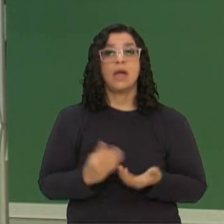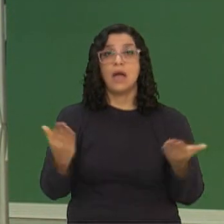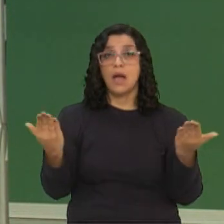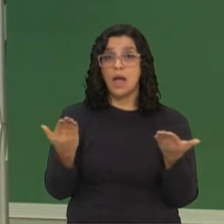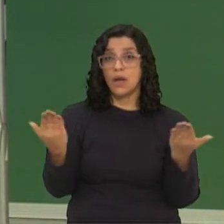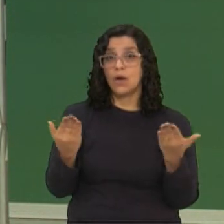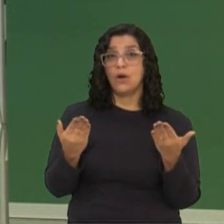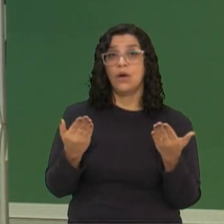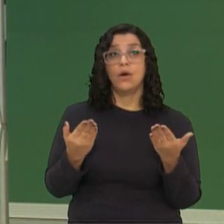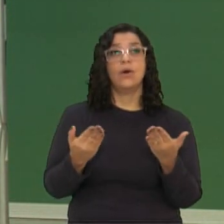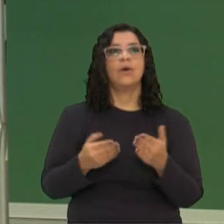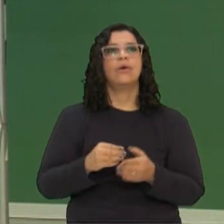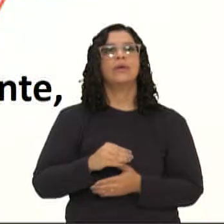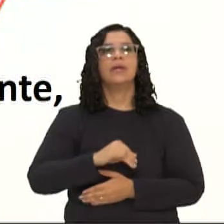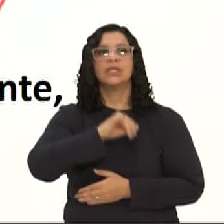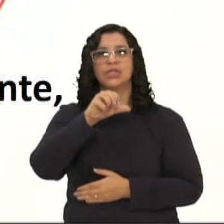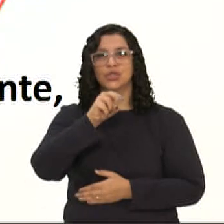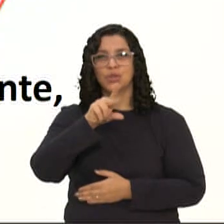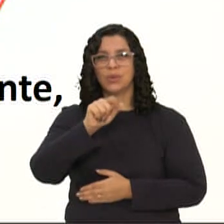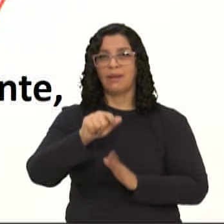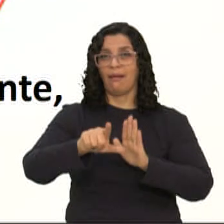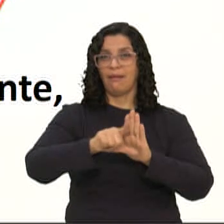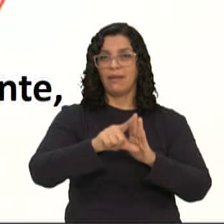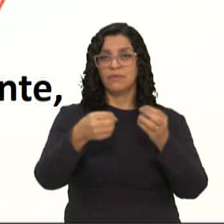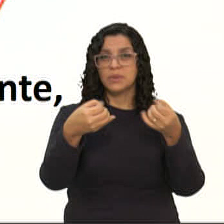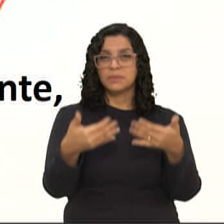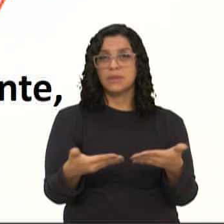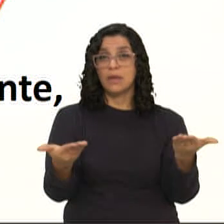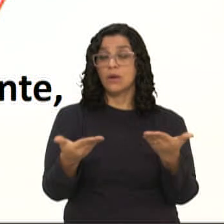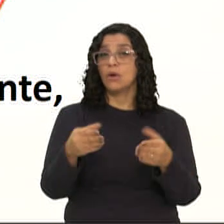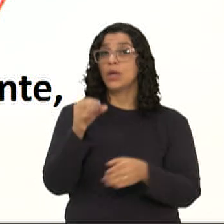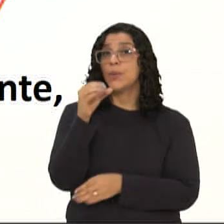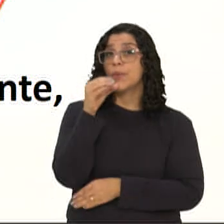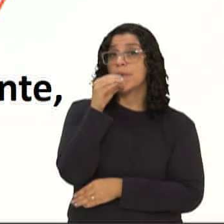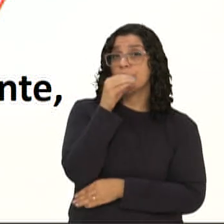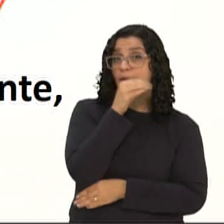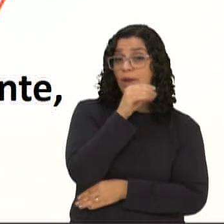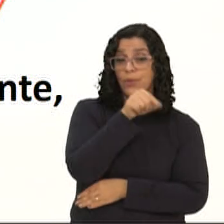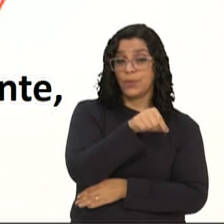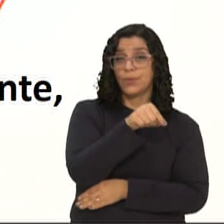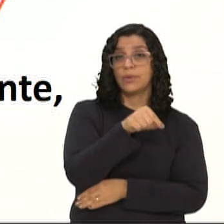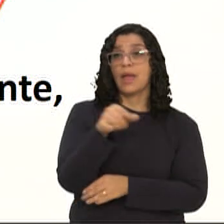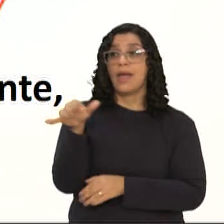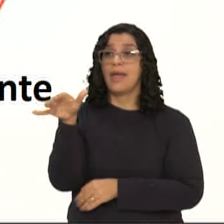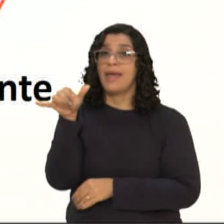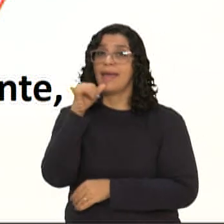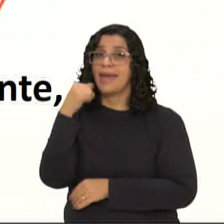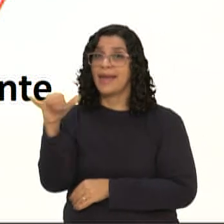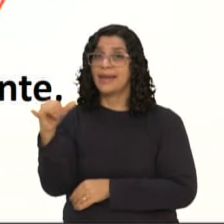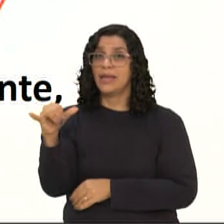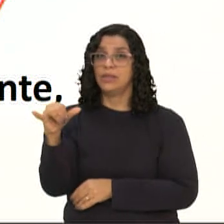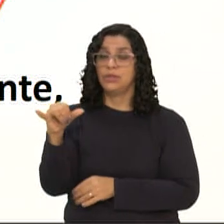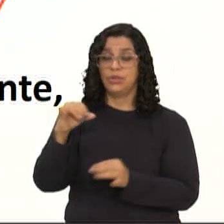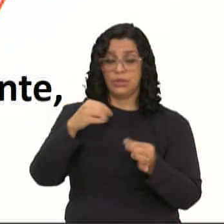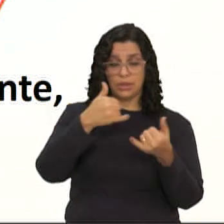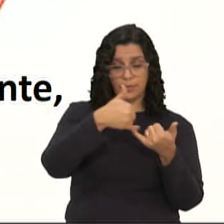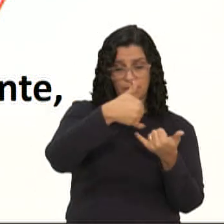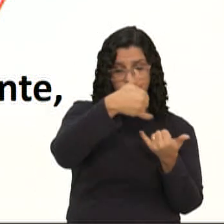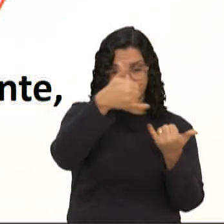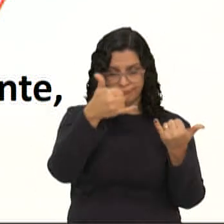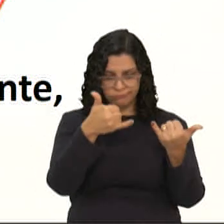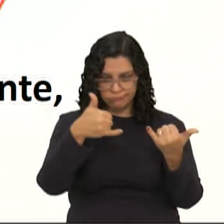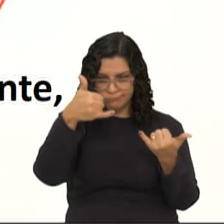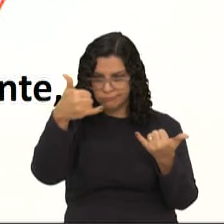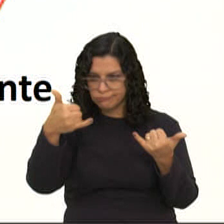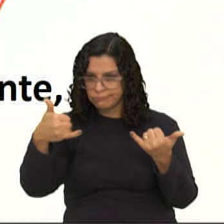Então, veremos na lei de Joule que o calor gerado e a corrente elétrica que passa por um fio condutor